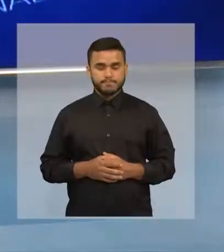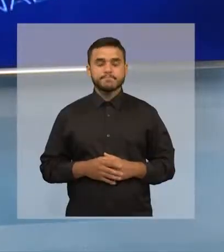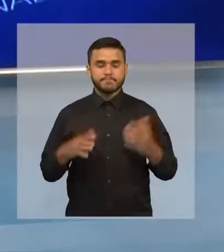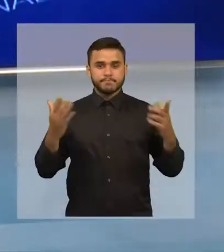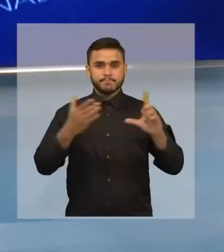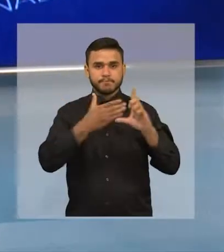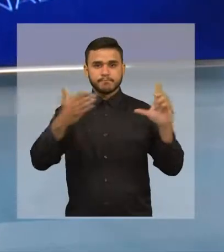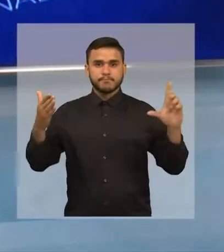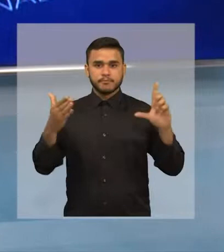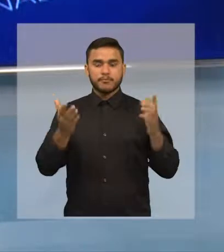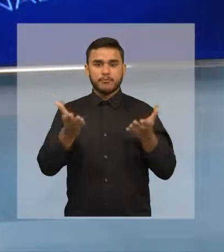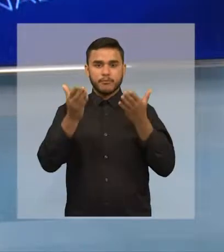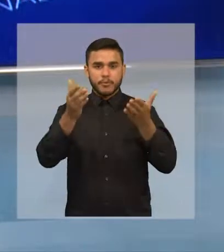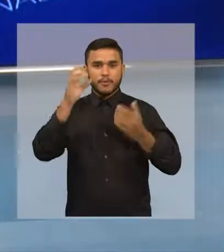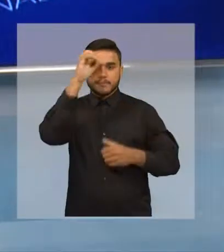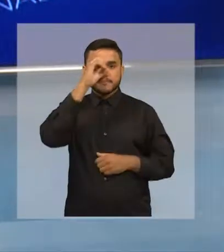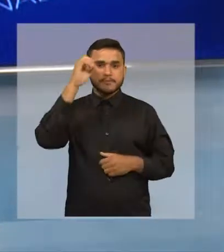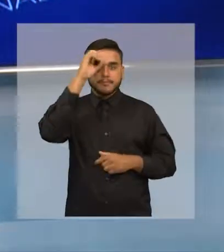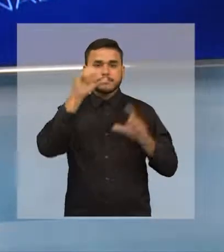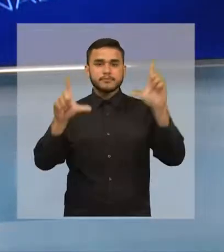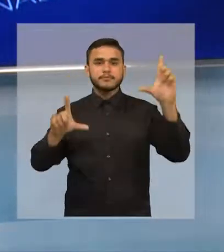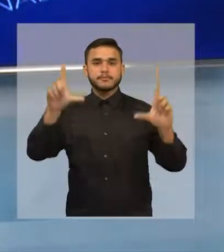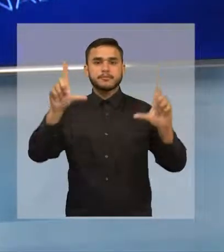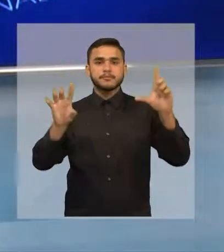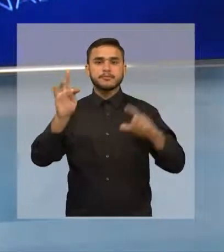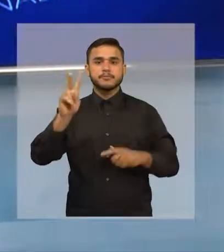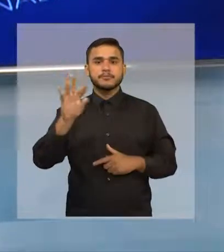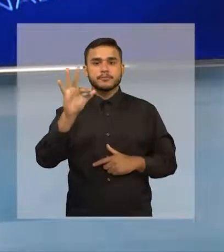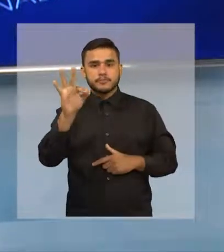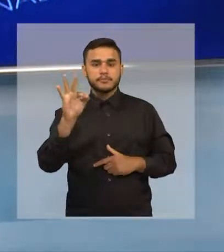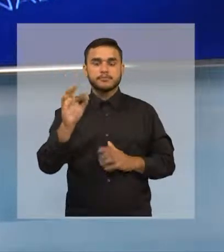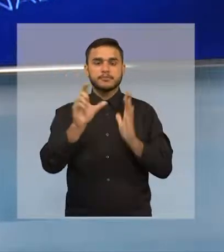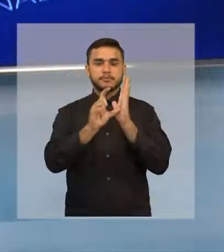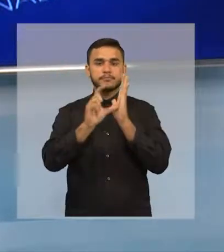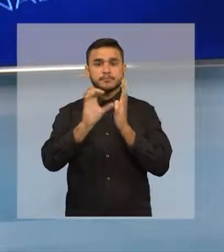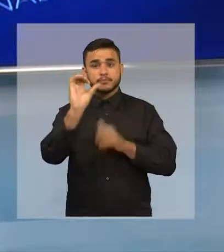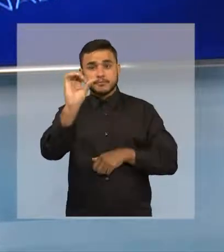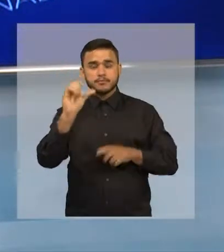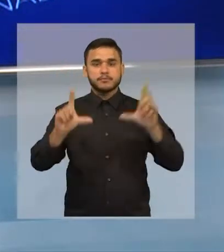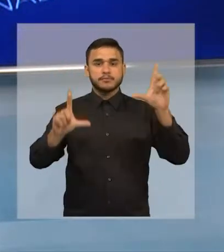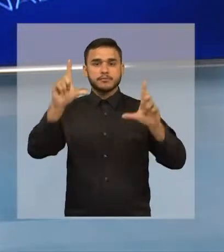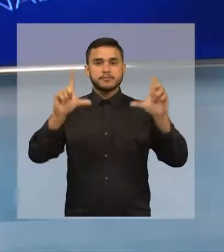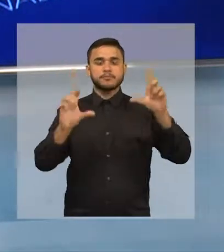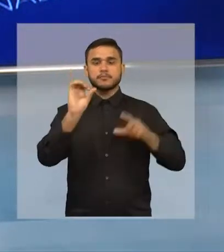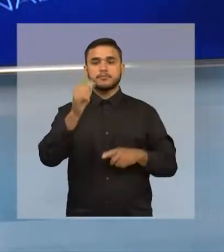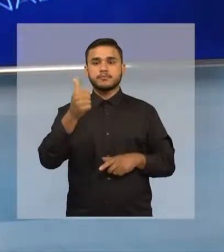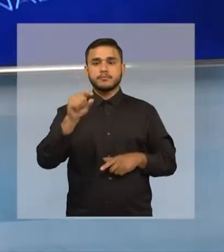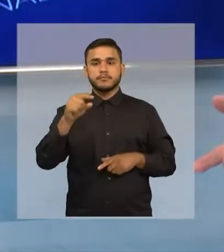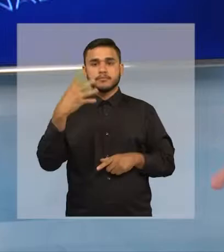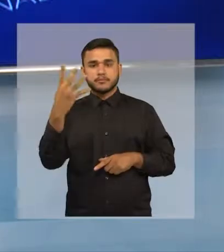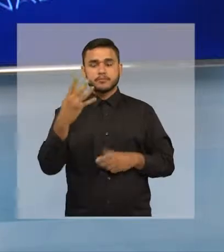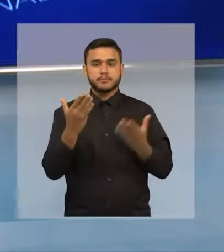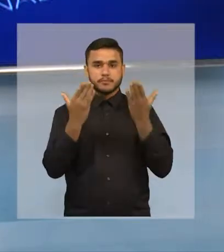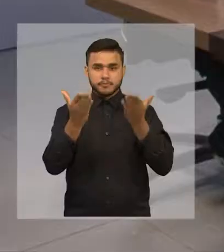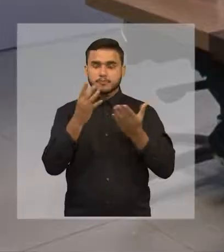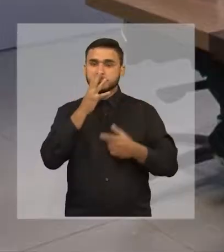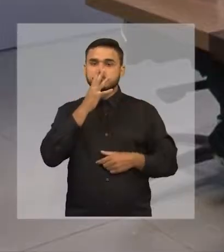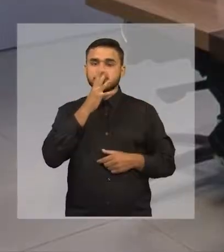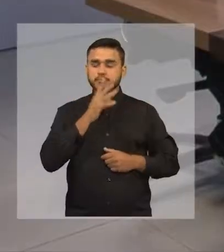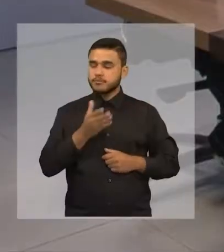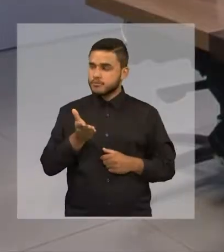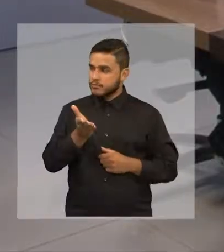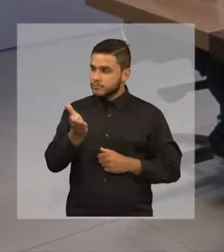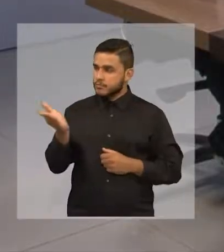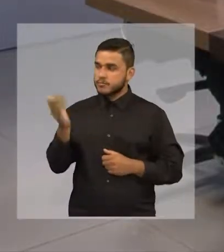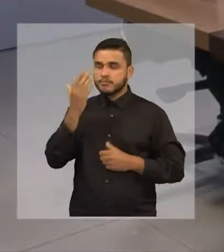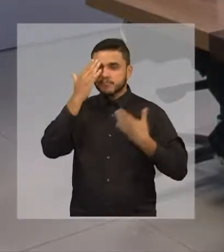Estamos de volta com o primeiro bloco do programa Observatório pela TV Fortaleza, canal 6 da Multiplay e 61.4 digital. Agradecendo desde já